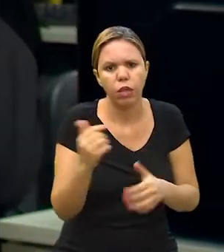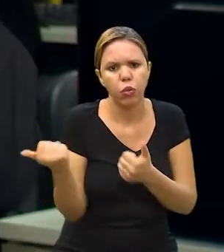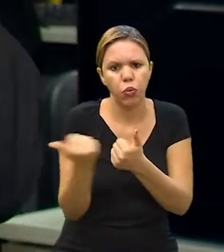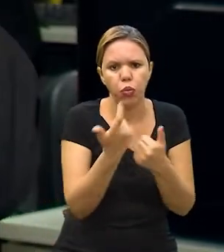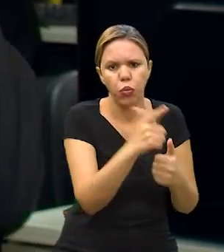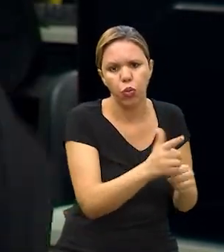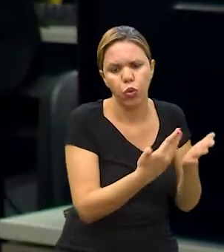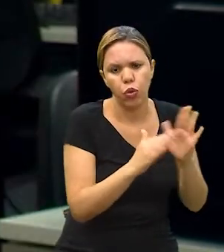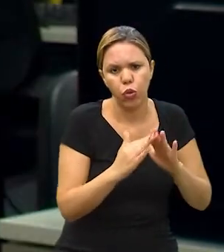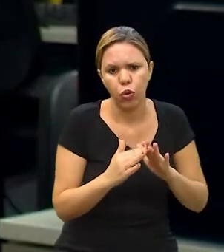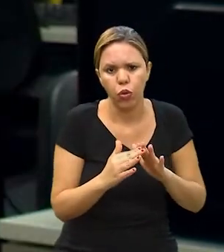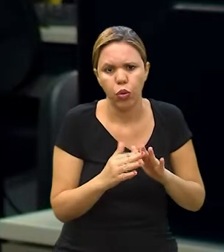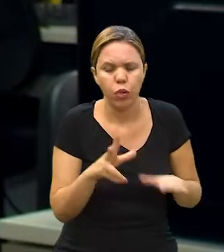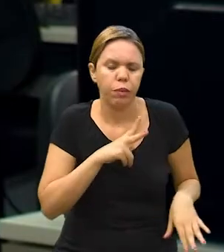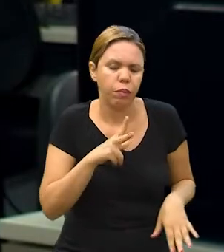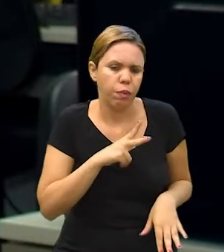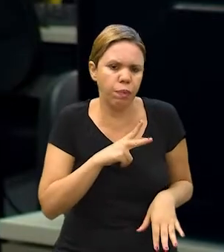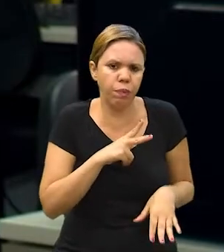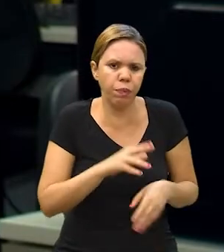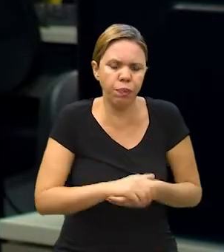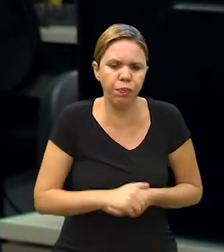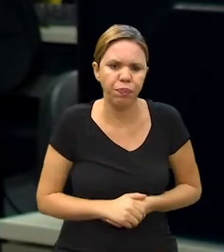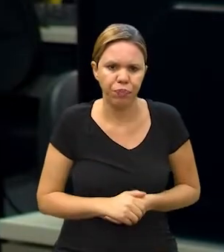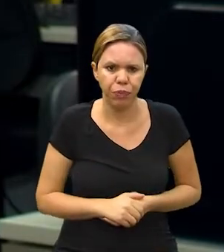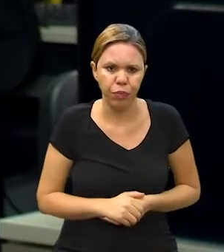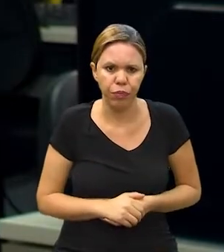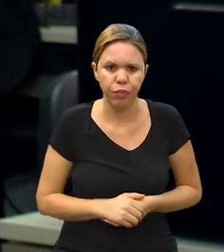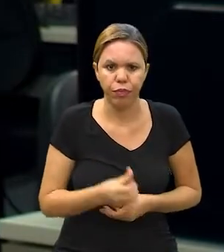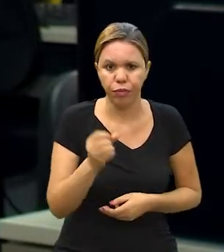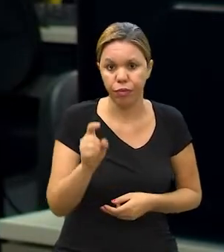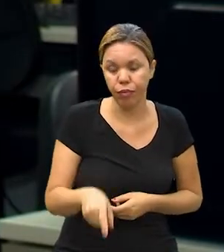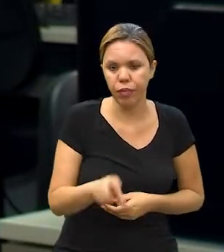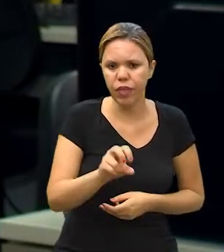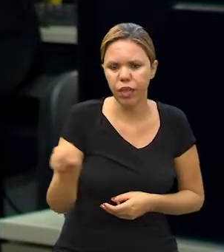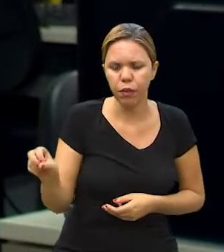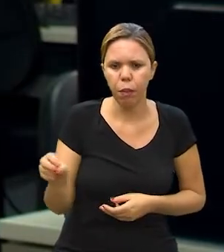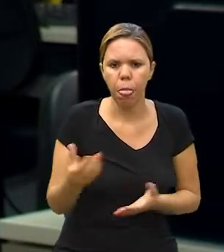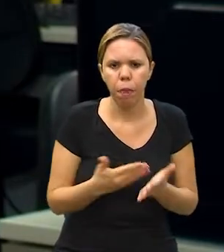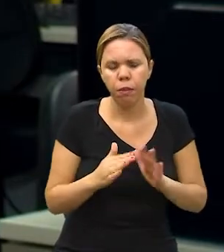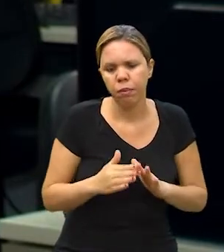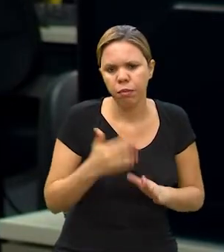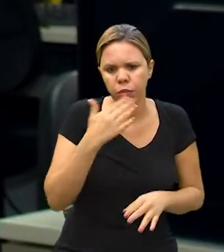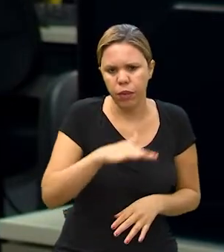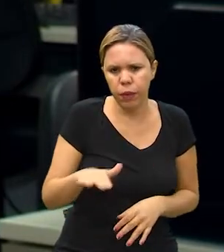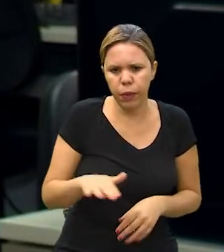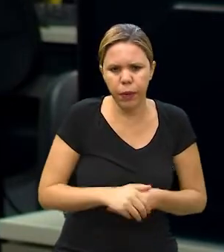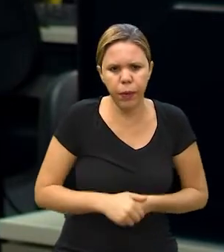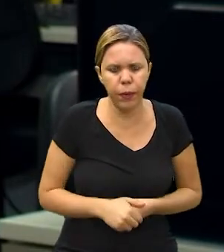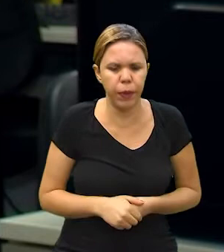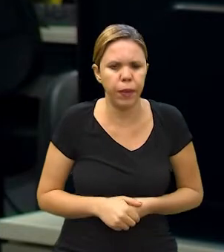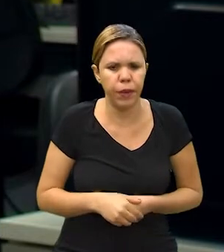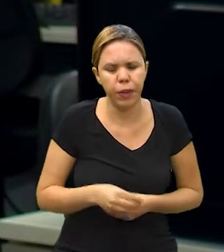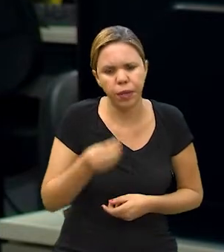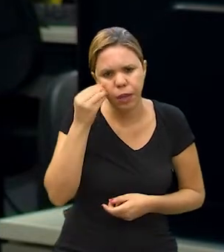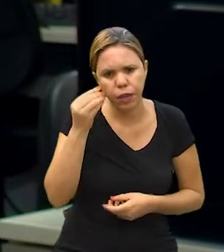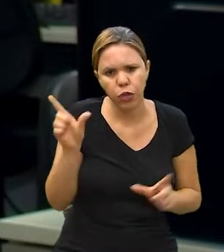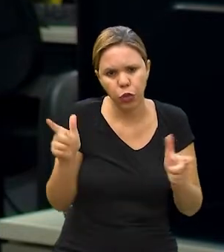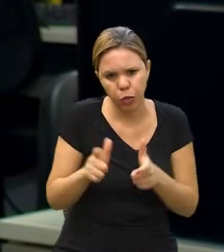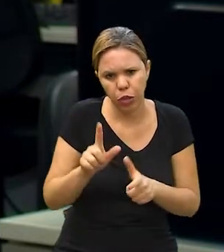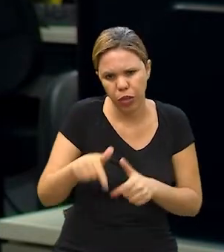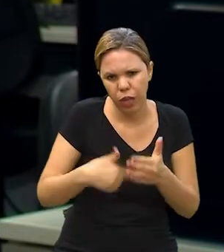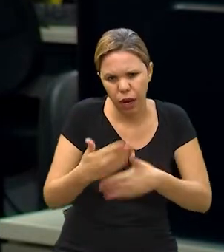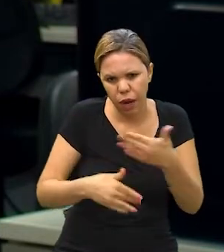bolsas em creches privadas, né, de 6.500 bolsas em creches privadas, para tentar sanar esse déficit. Esse processo ainda